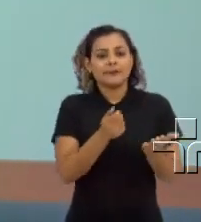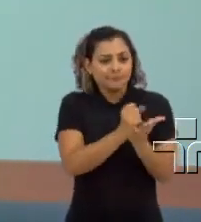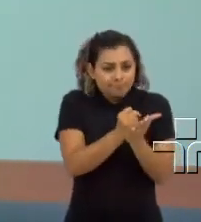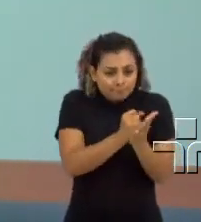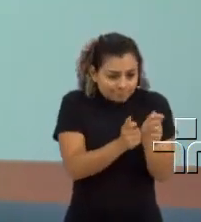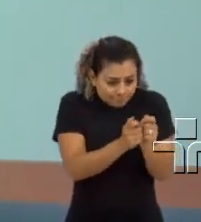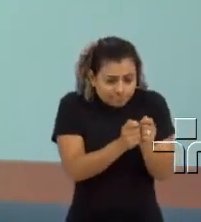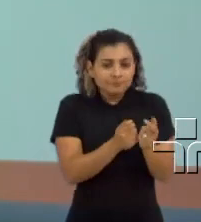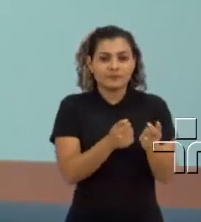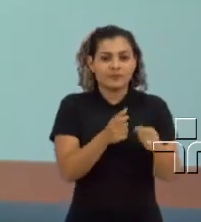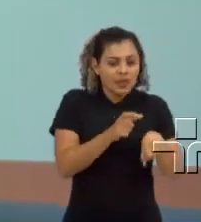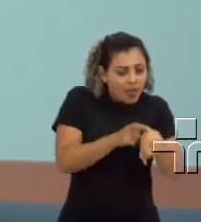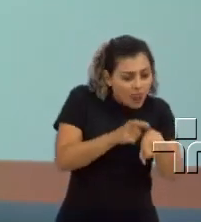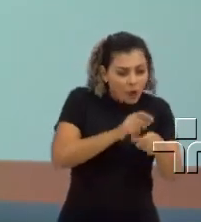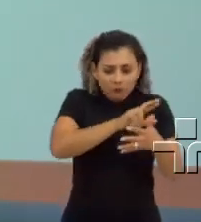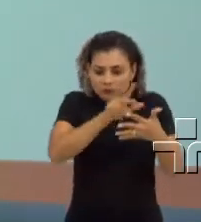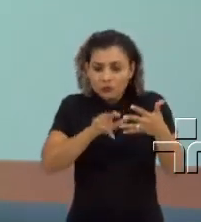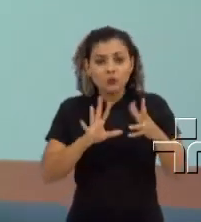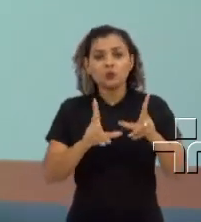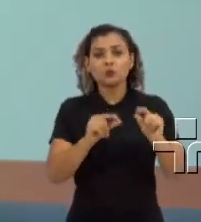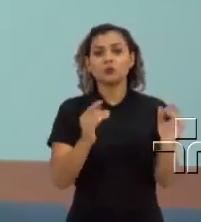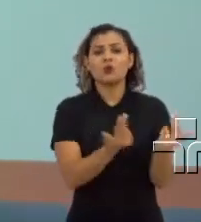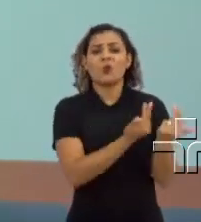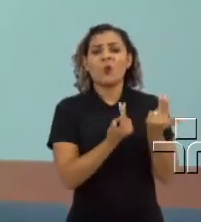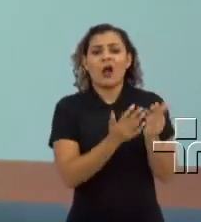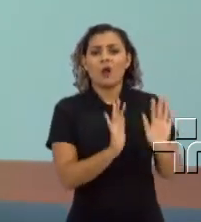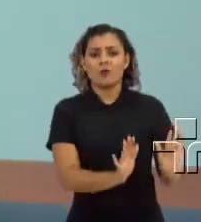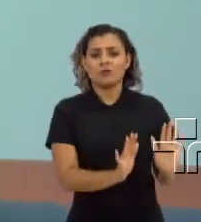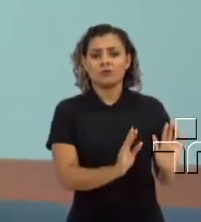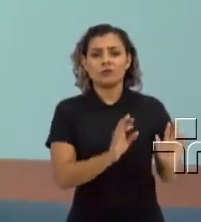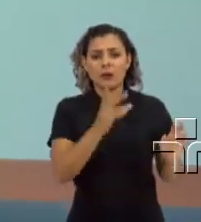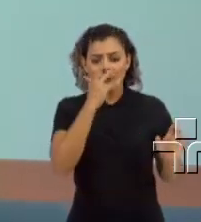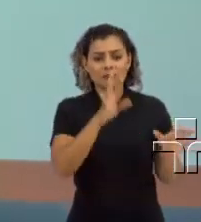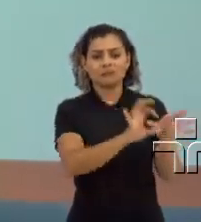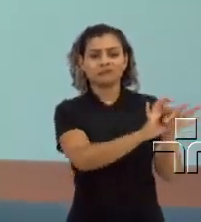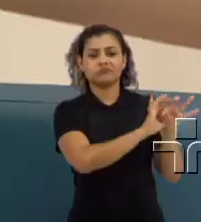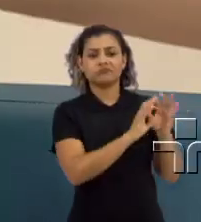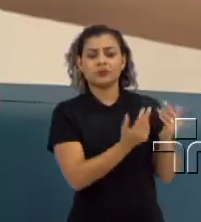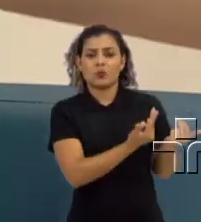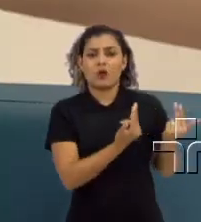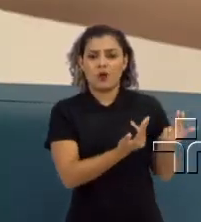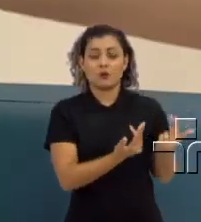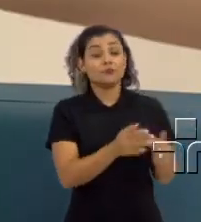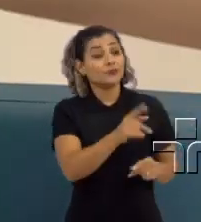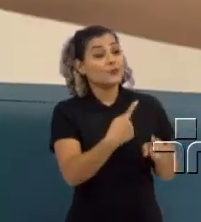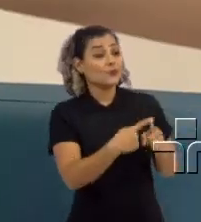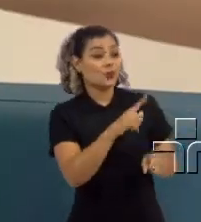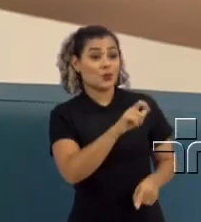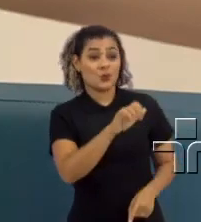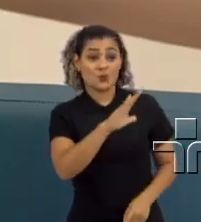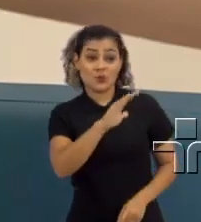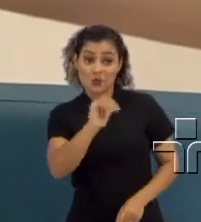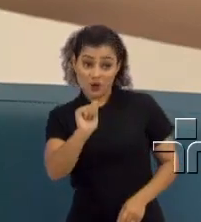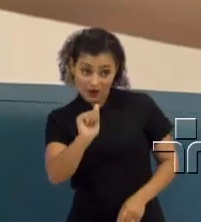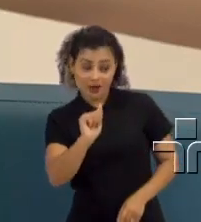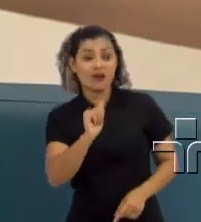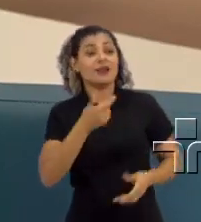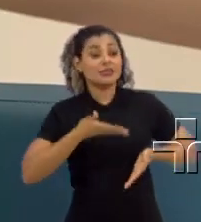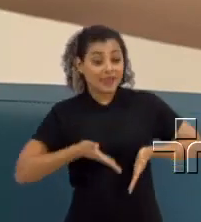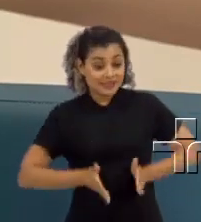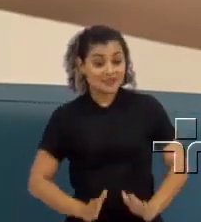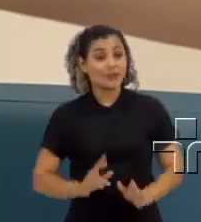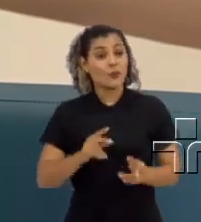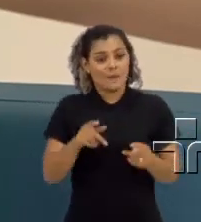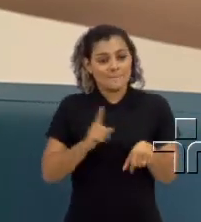iPad, relógio, tudo como uma coisa só, né? É mais integrado. É porque o Luca, quando nasceu, estava bem nessa fase